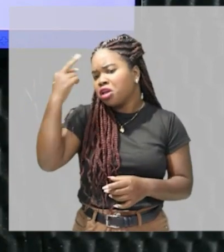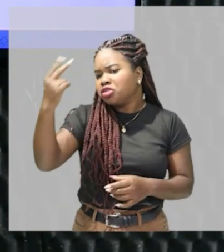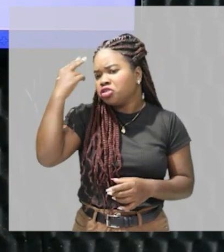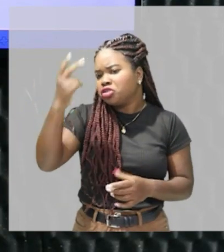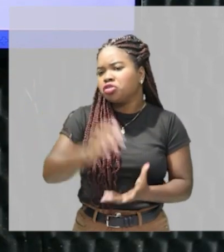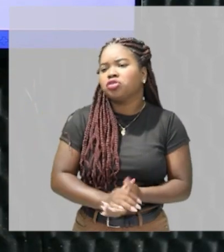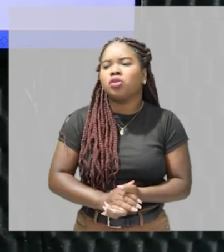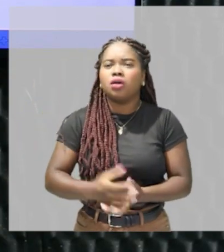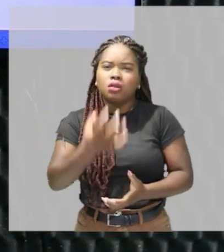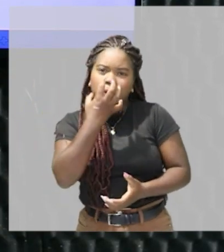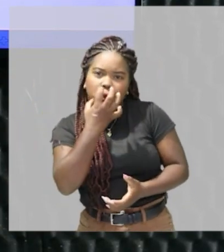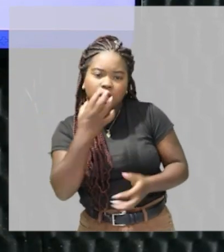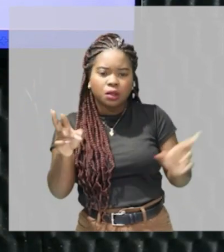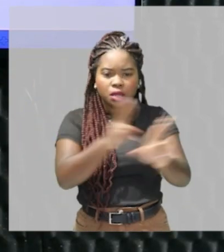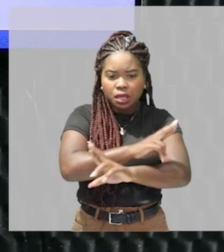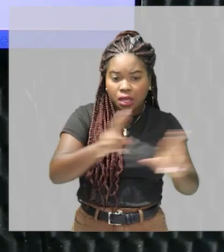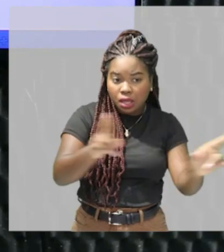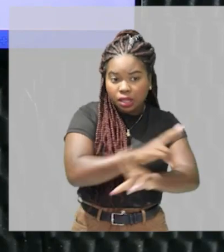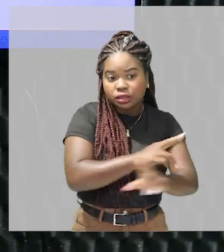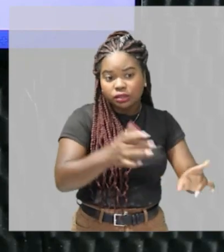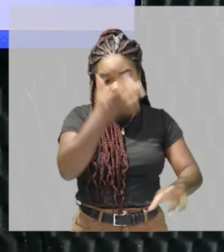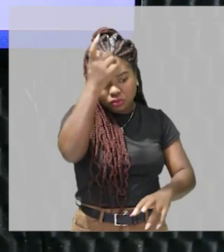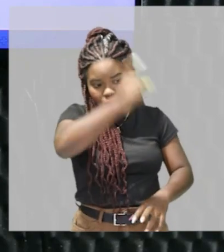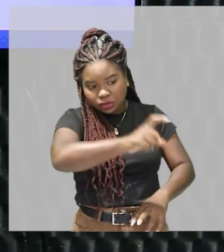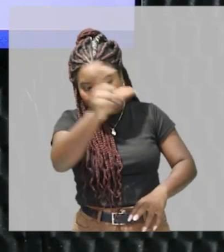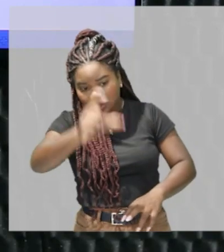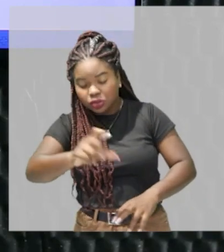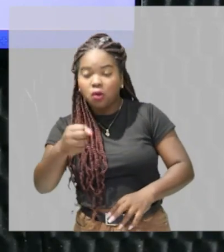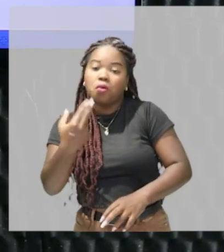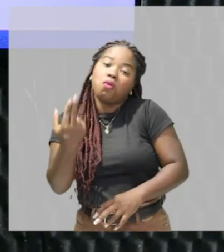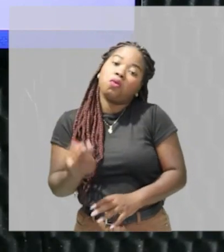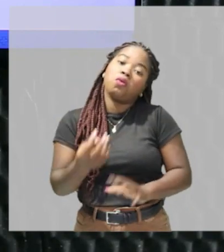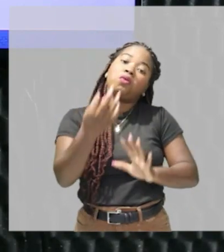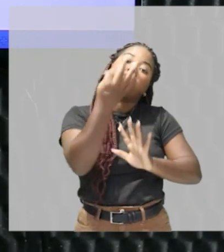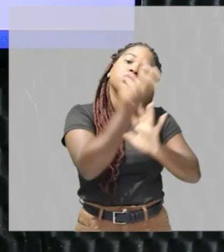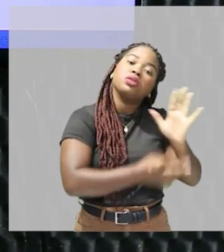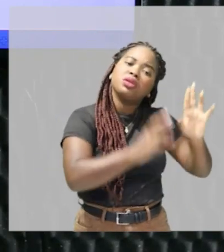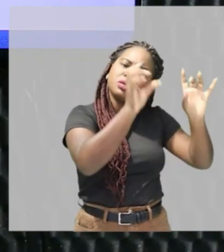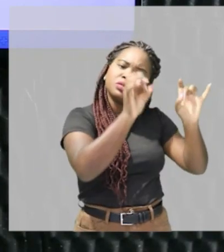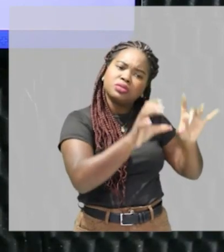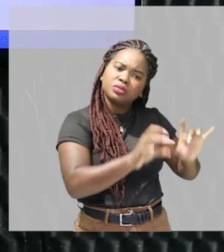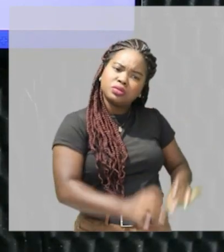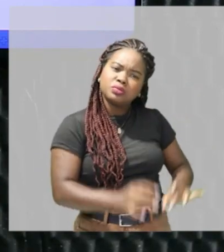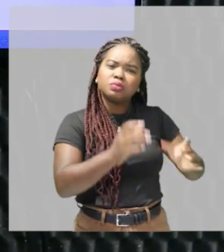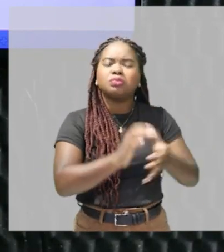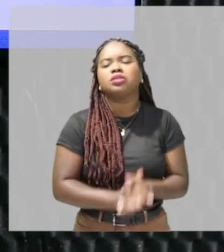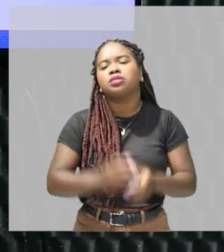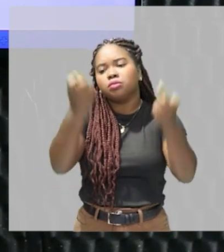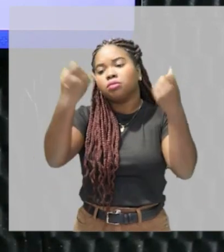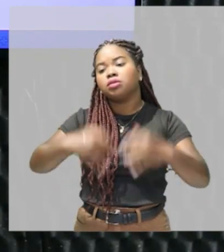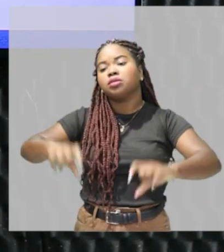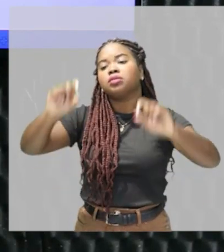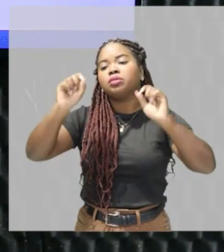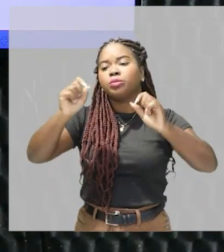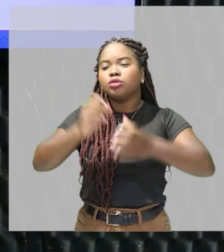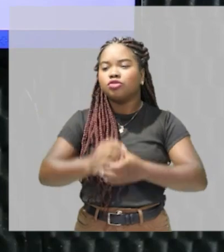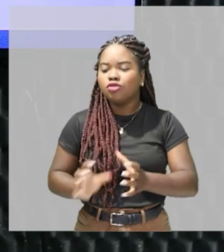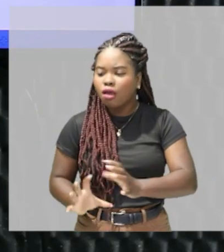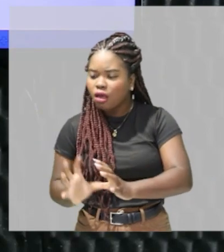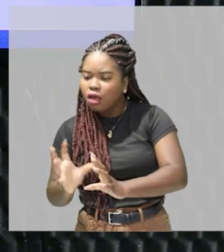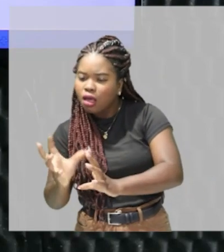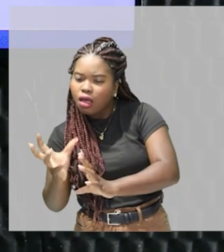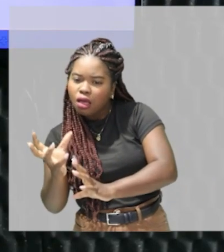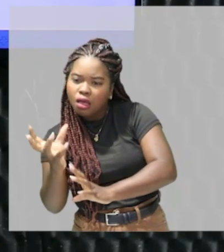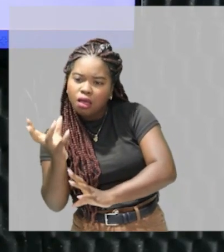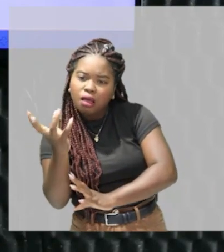relação entre as pessoas, ou mesmo textos bem específicos falando de vegetais, do plantio